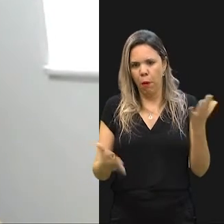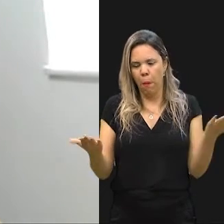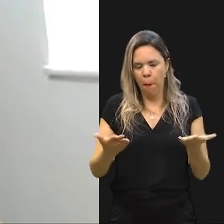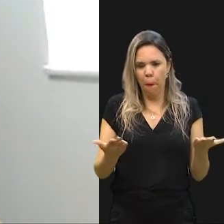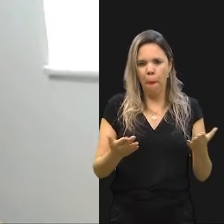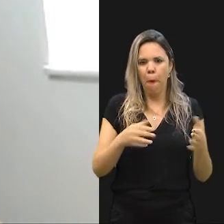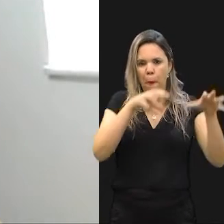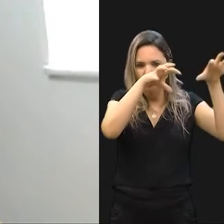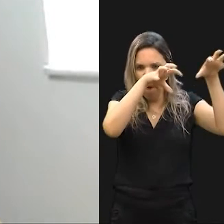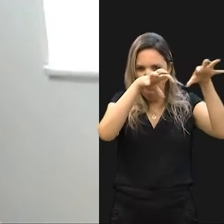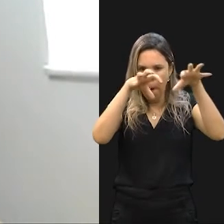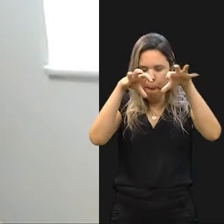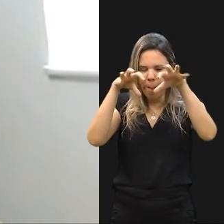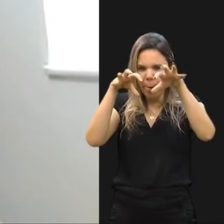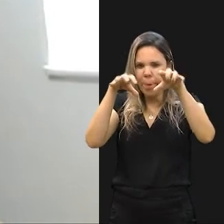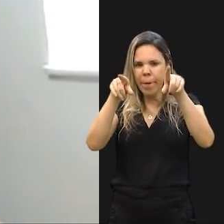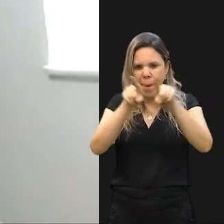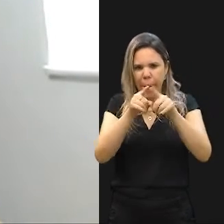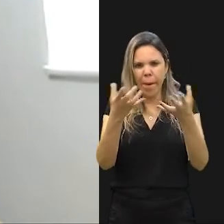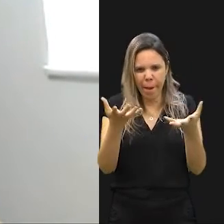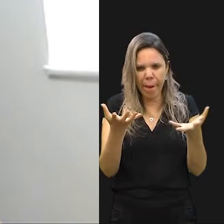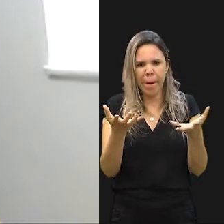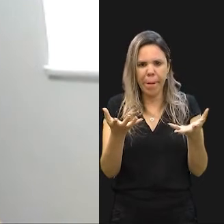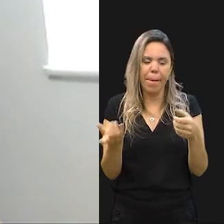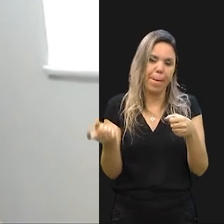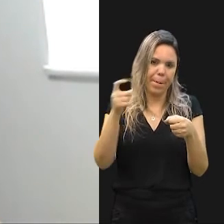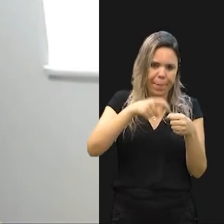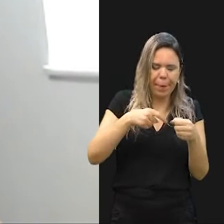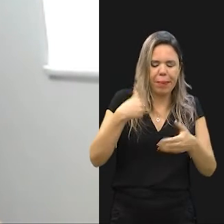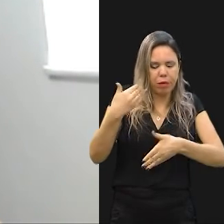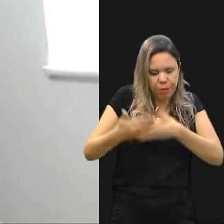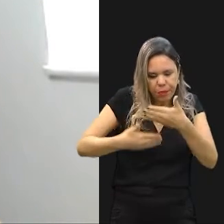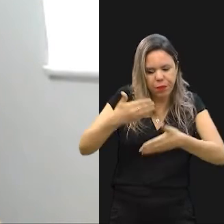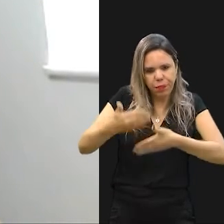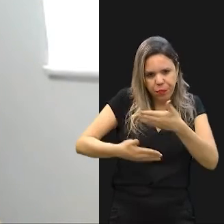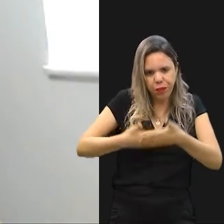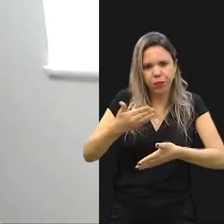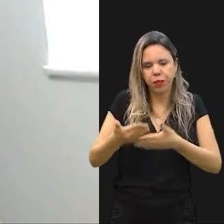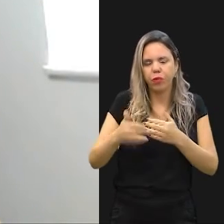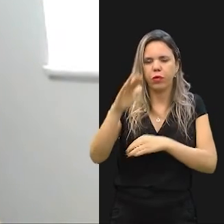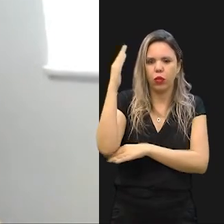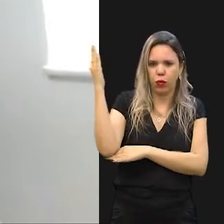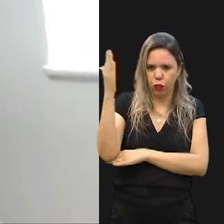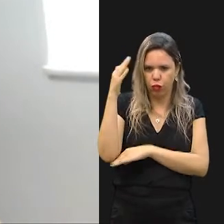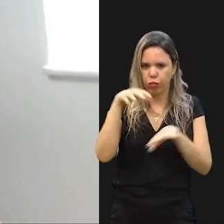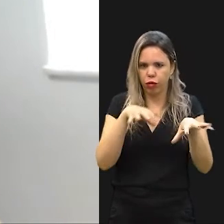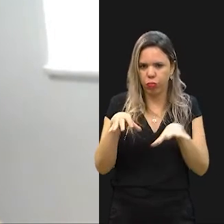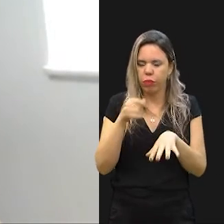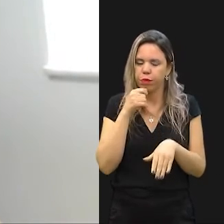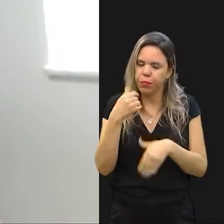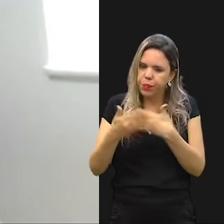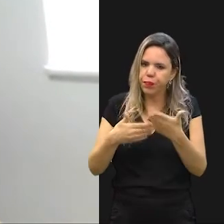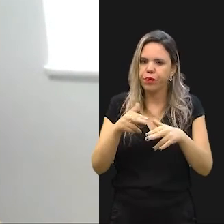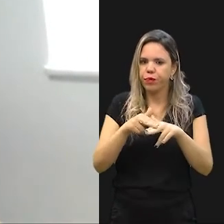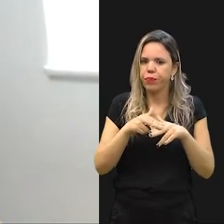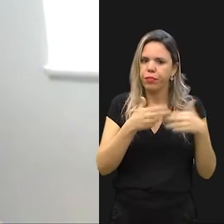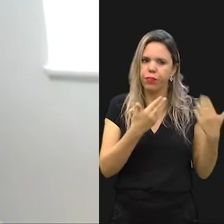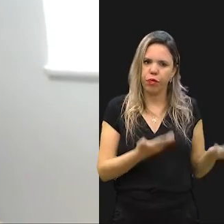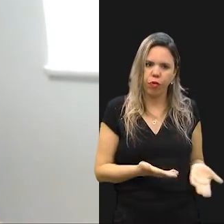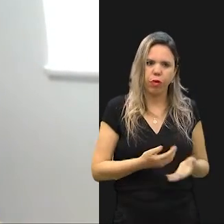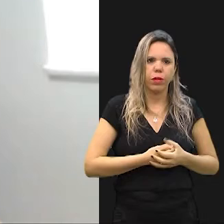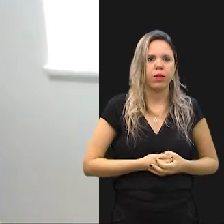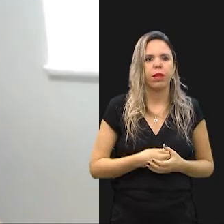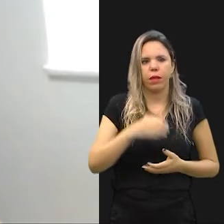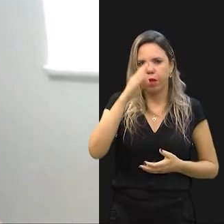as chuvas estão querendo retornar, né? Estão retomando a estação chuvosa. E, em função disso, né, a